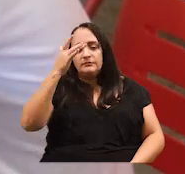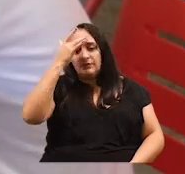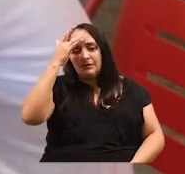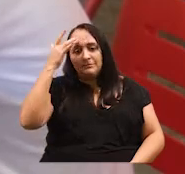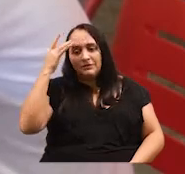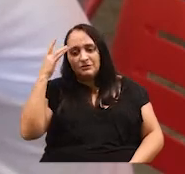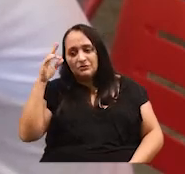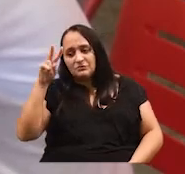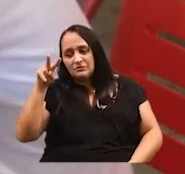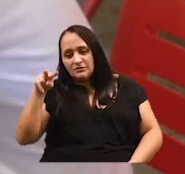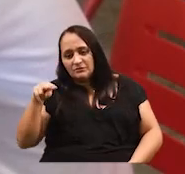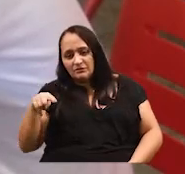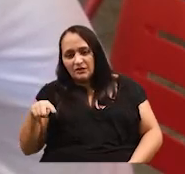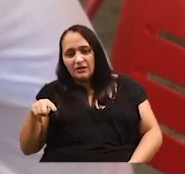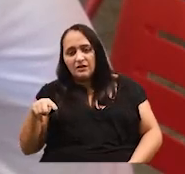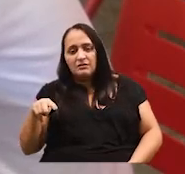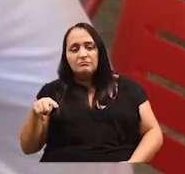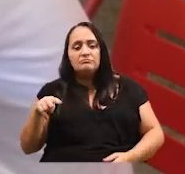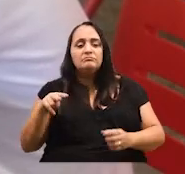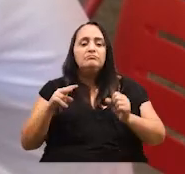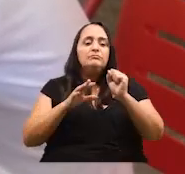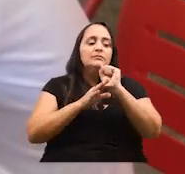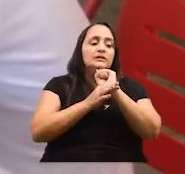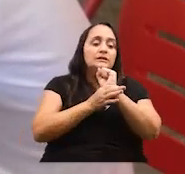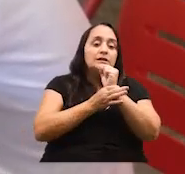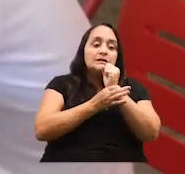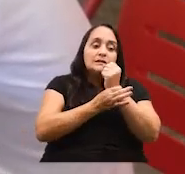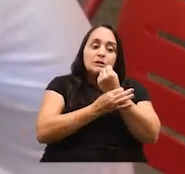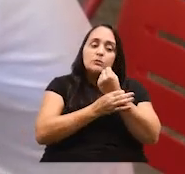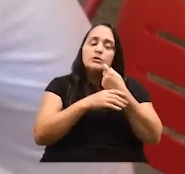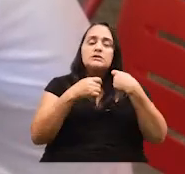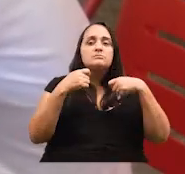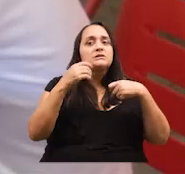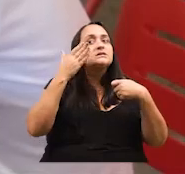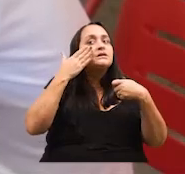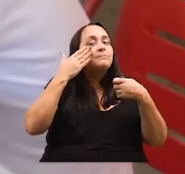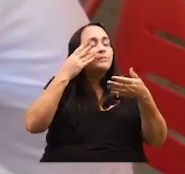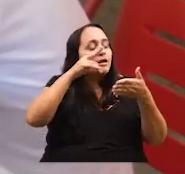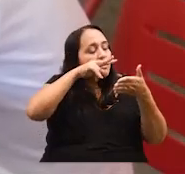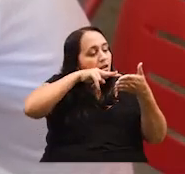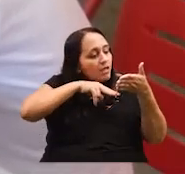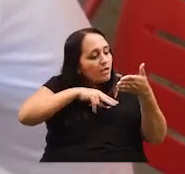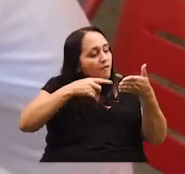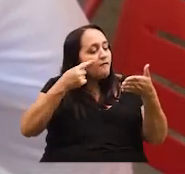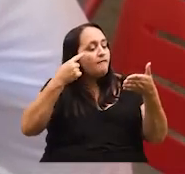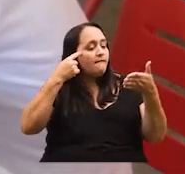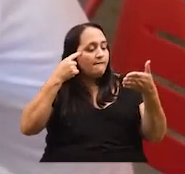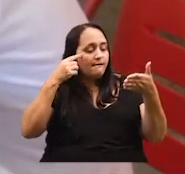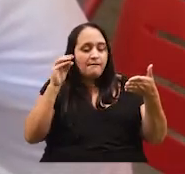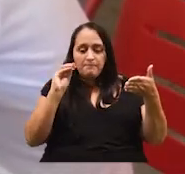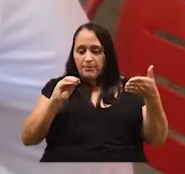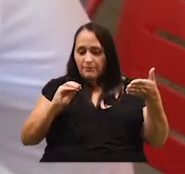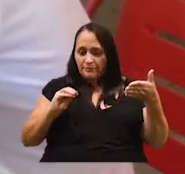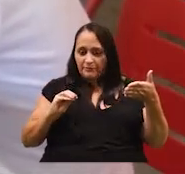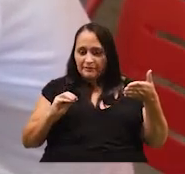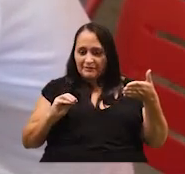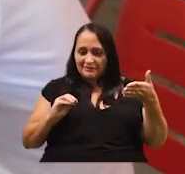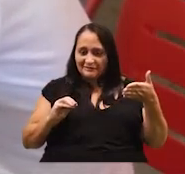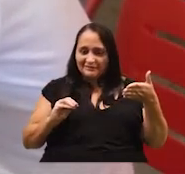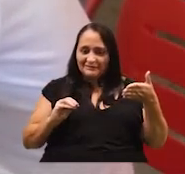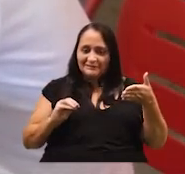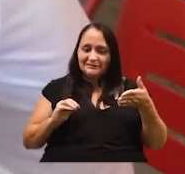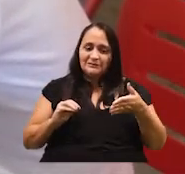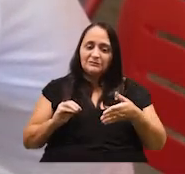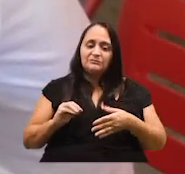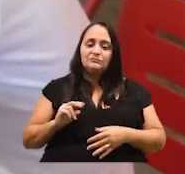vai ler tenha segurança para fazer a receita. Certo? Vamos lá